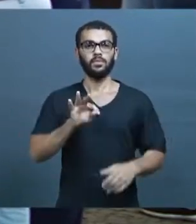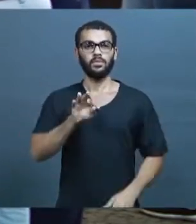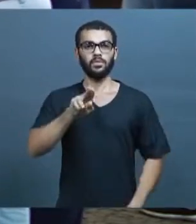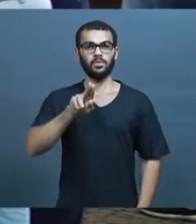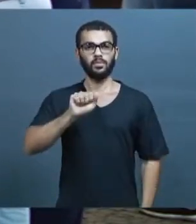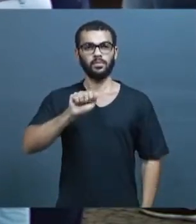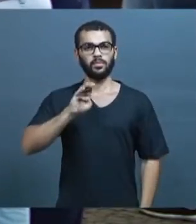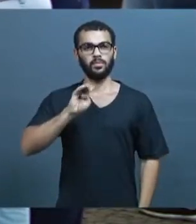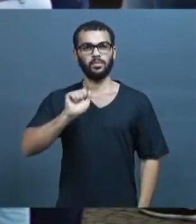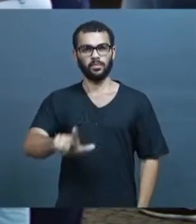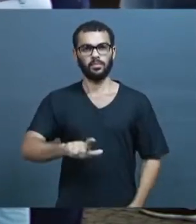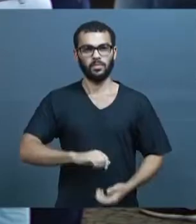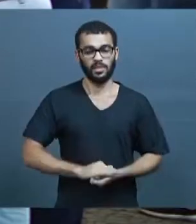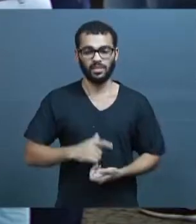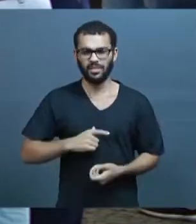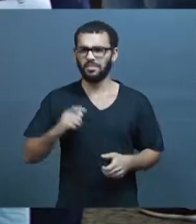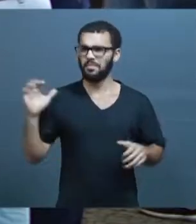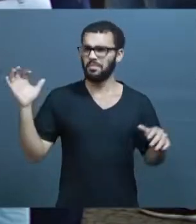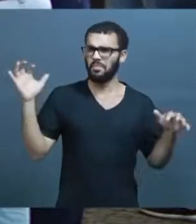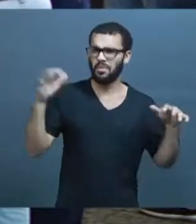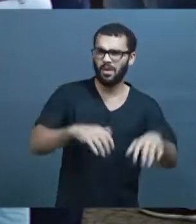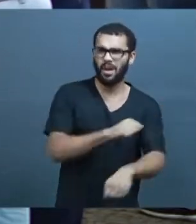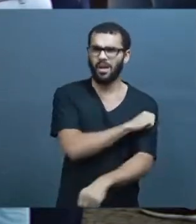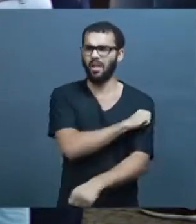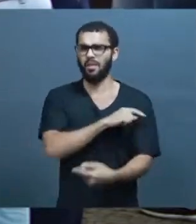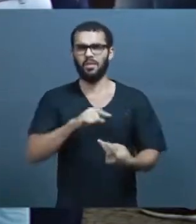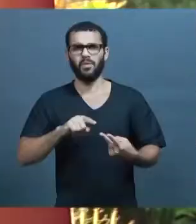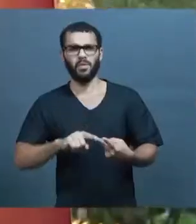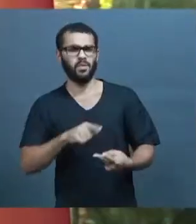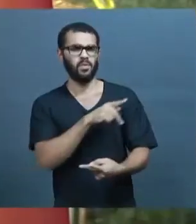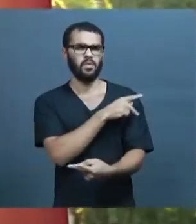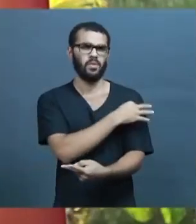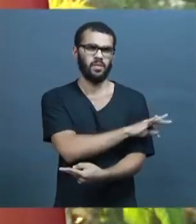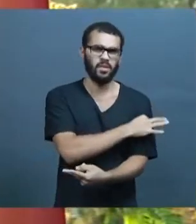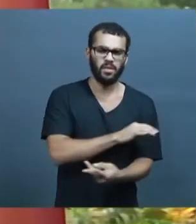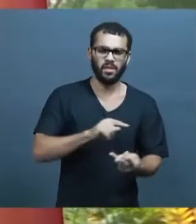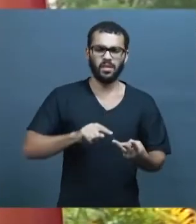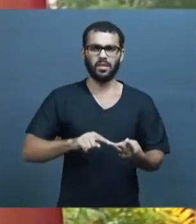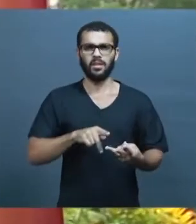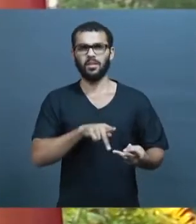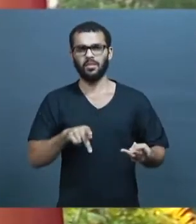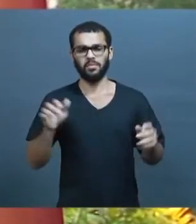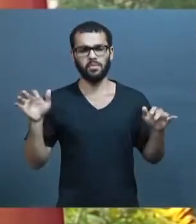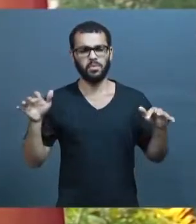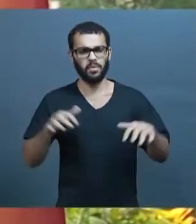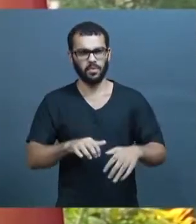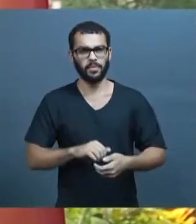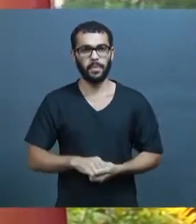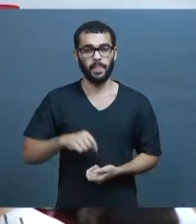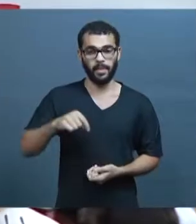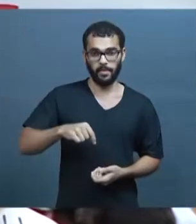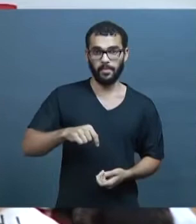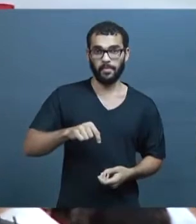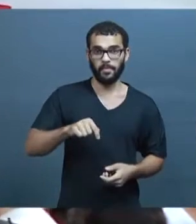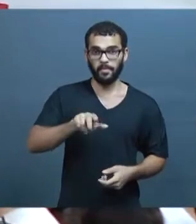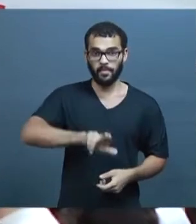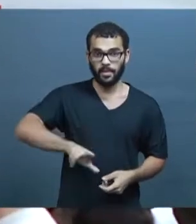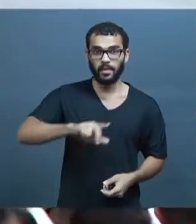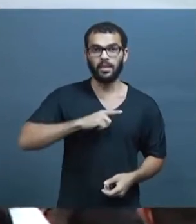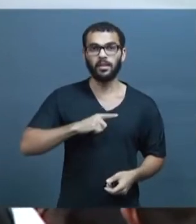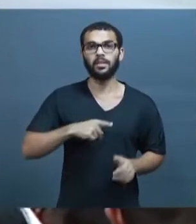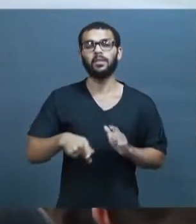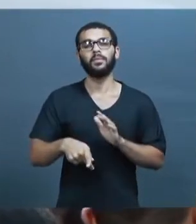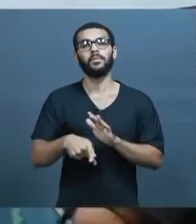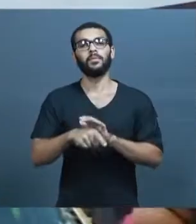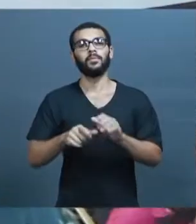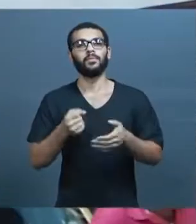professores, estudantes e servidores da Universidade Federal de Uberlândia. Em Uberlândia, o ato tem apoio da ADUFO e do Sintete, além